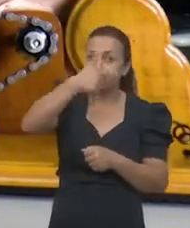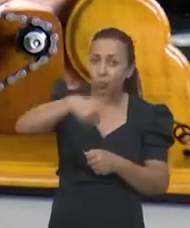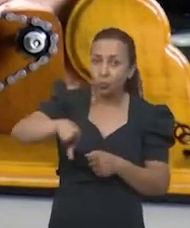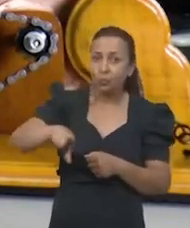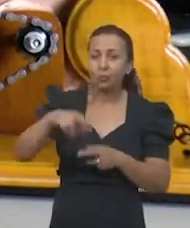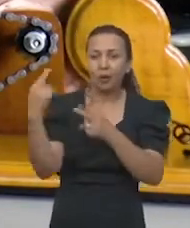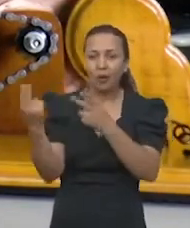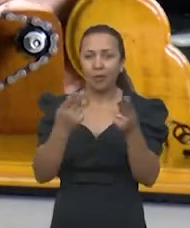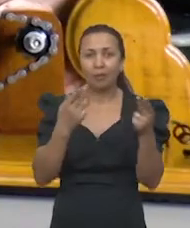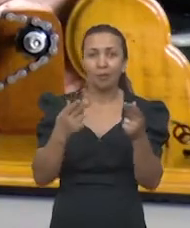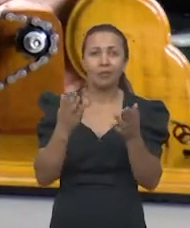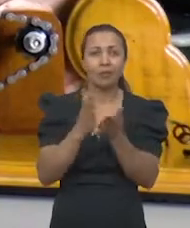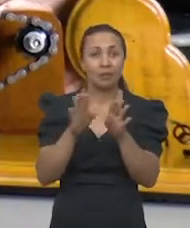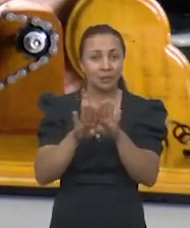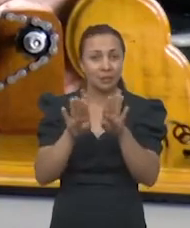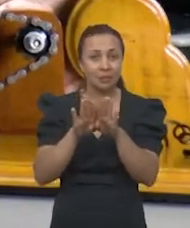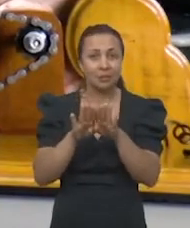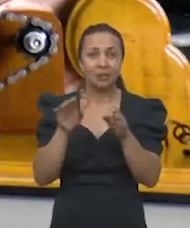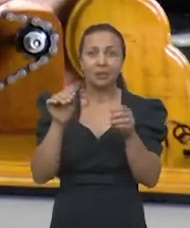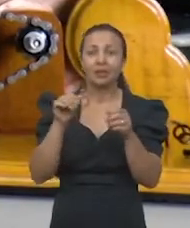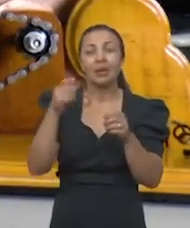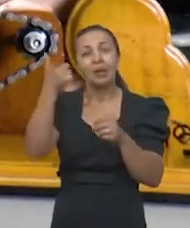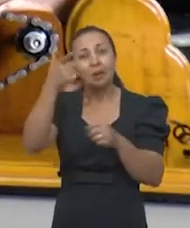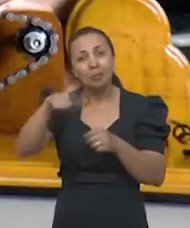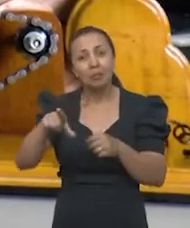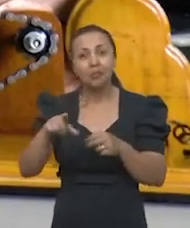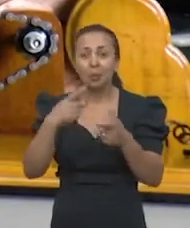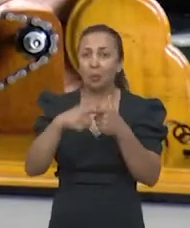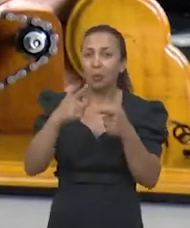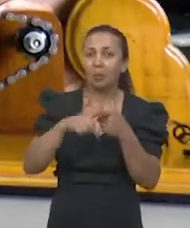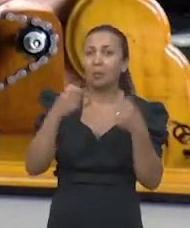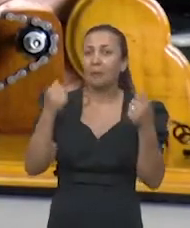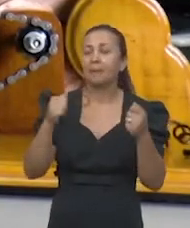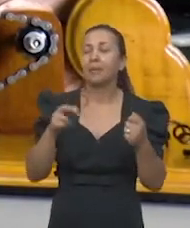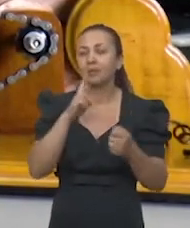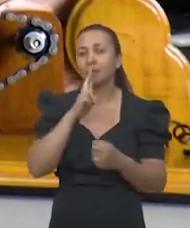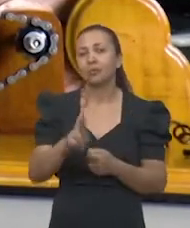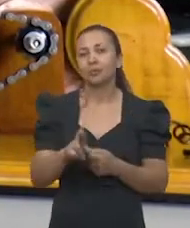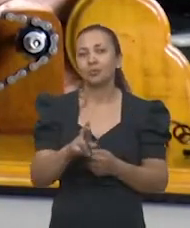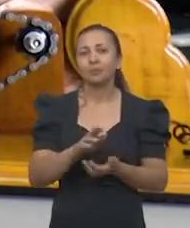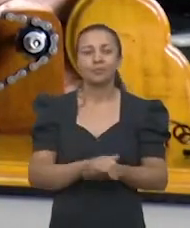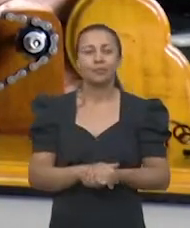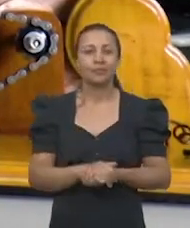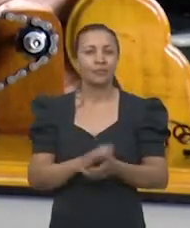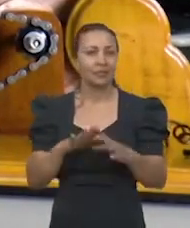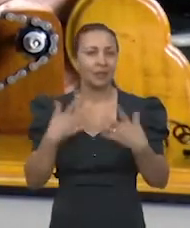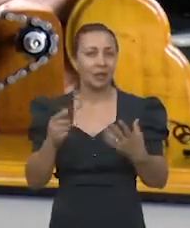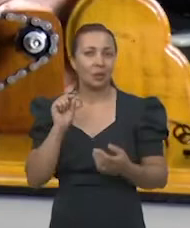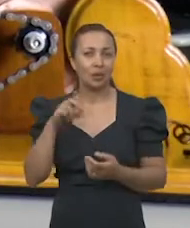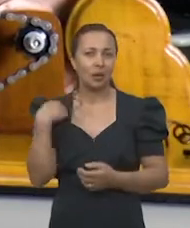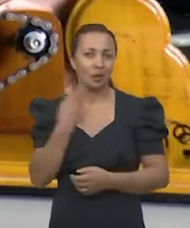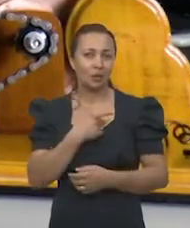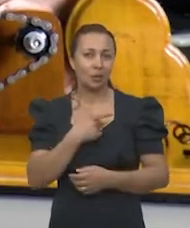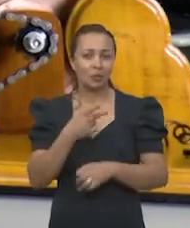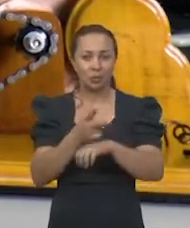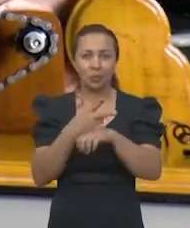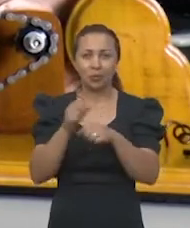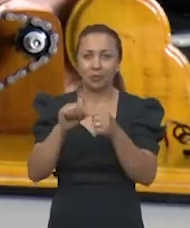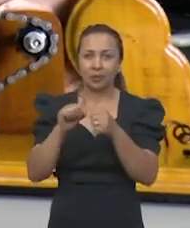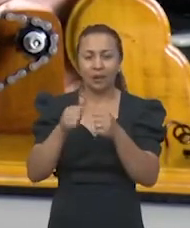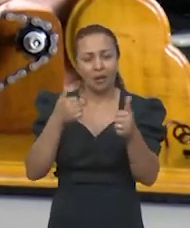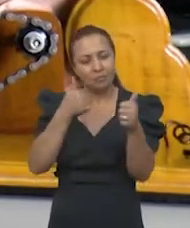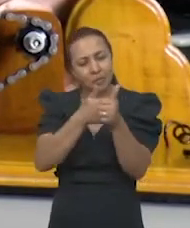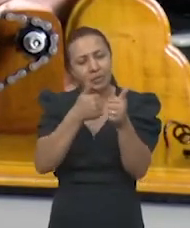fez e, de alguma forma, reproduzir o problema que ele tinha que resolver, né? Então, o que a gente tenta